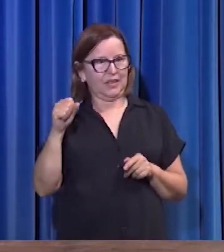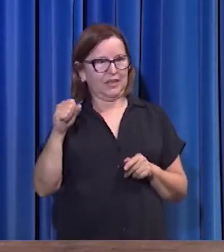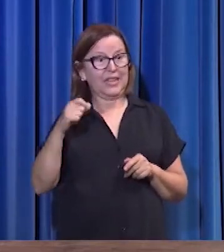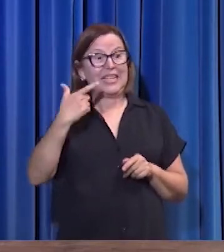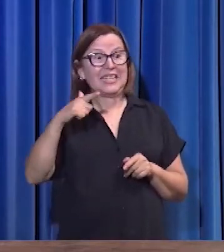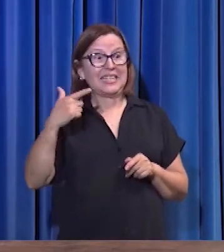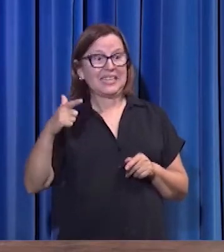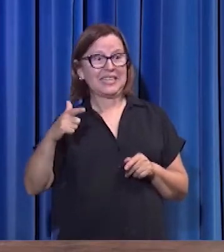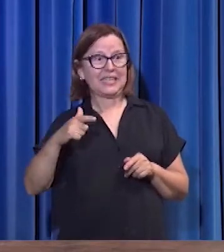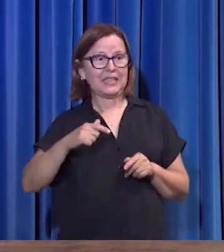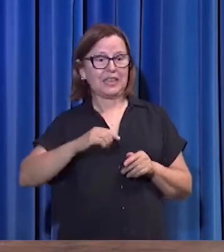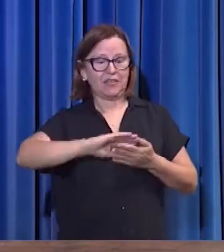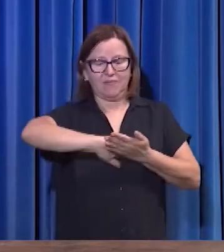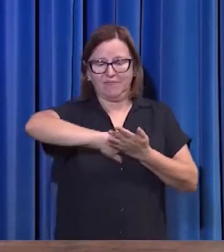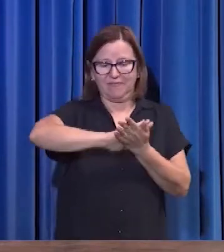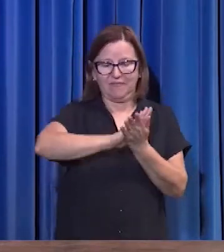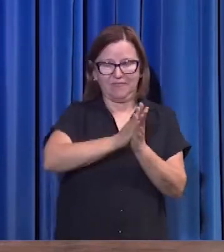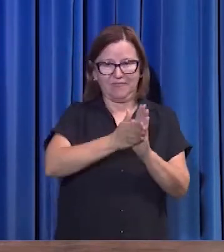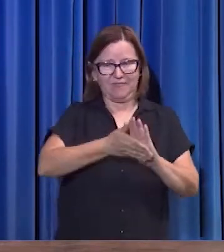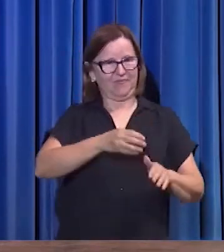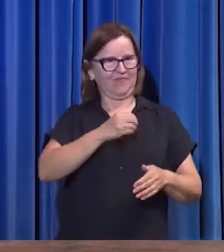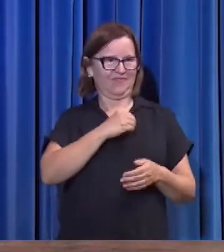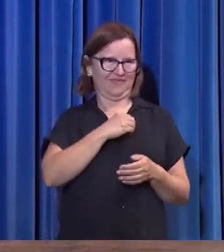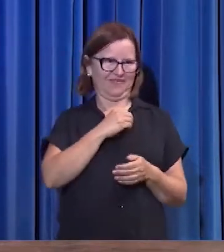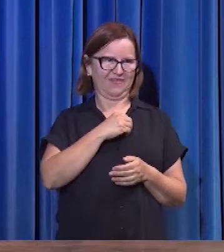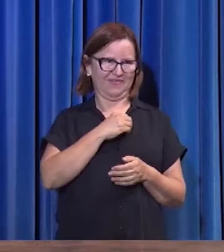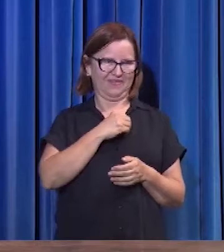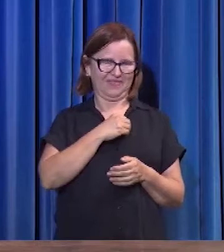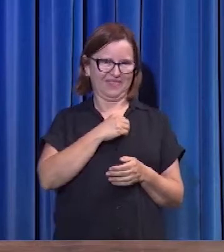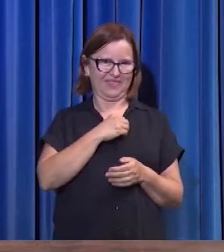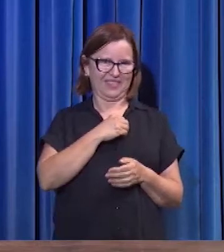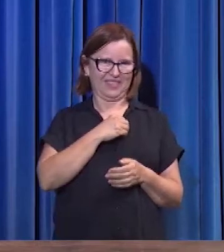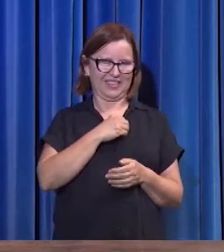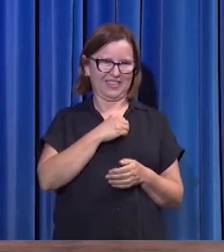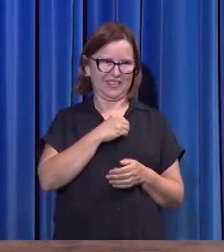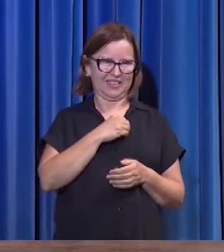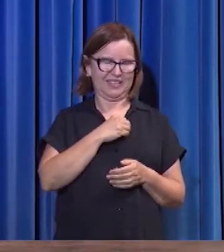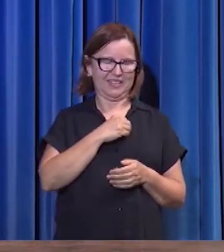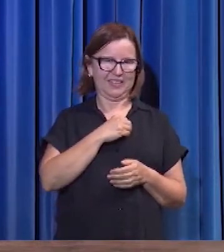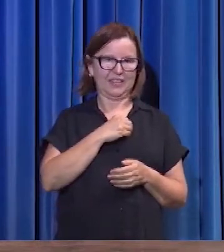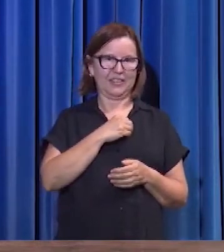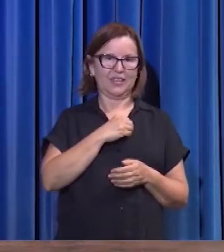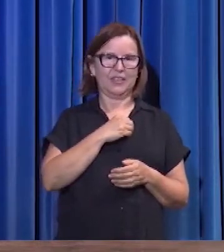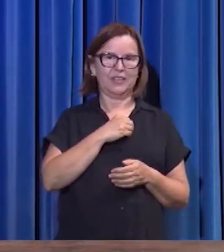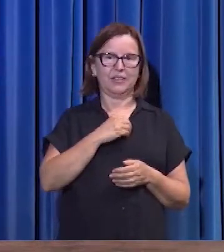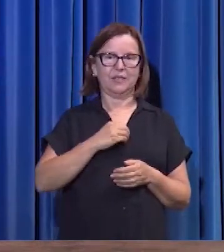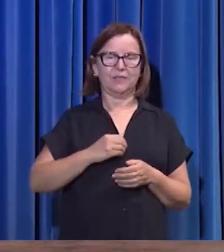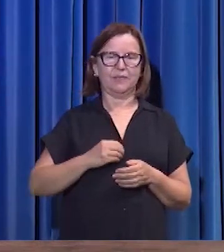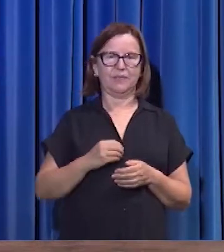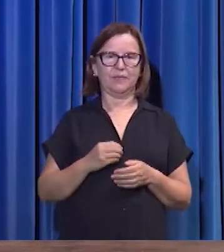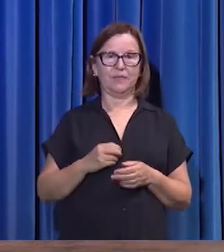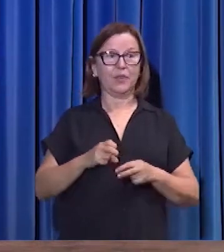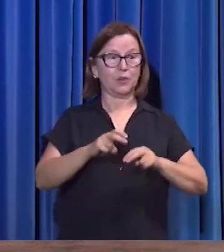a erradicação daquilo que gerou o conflito.